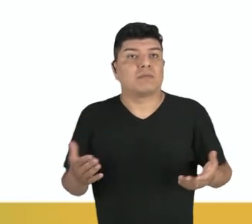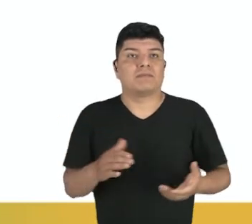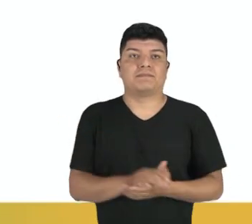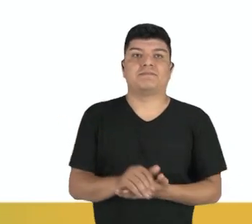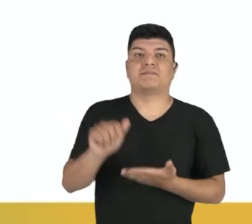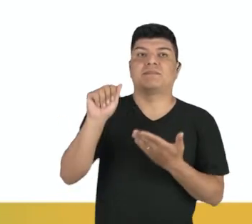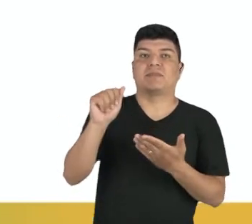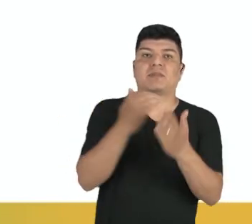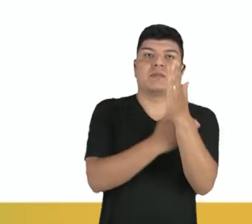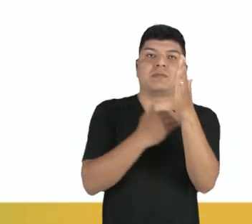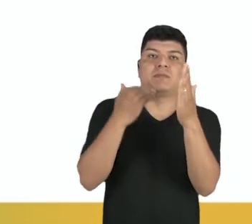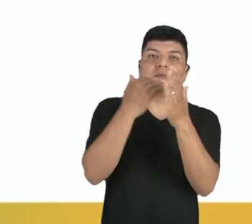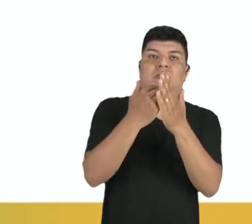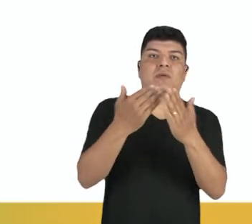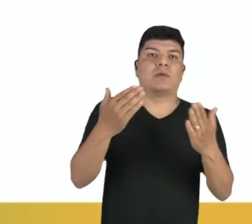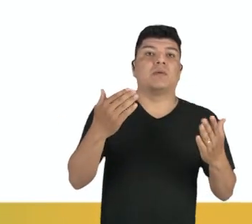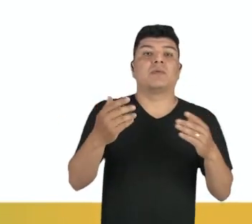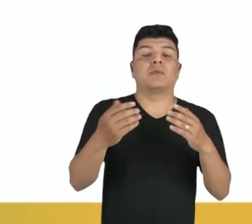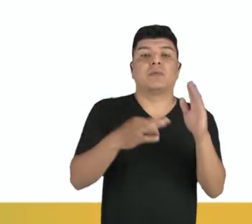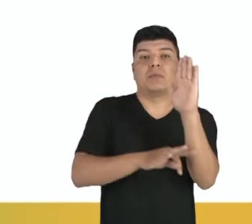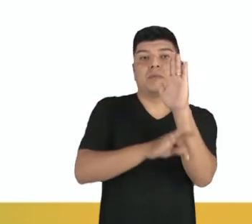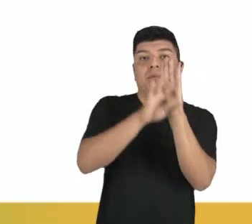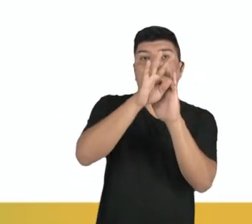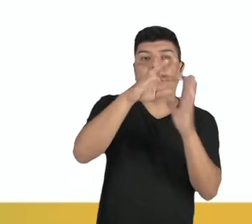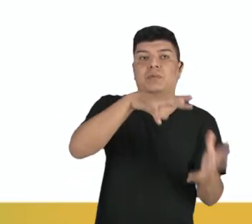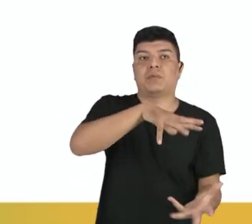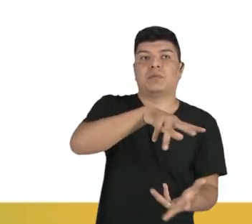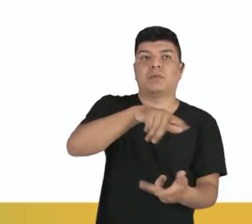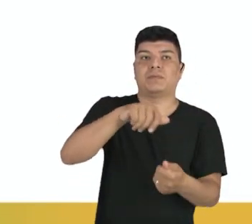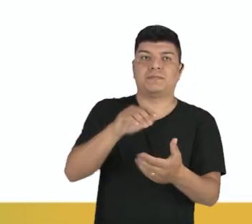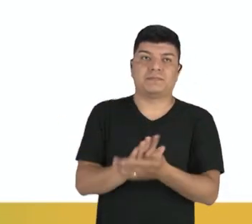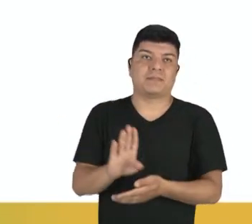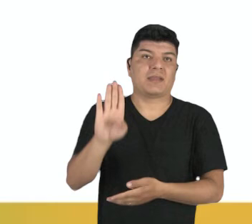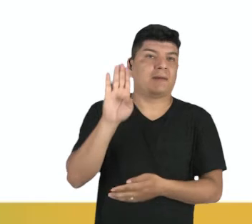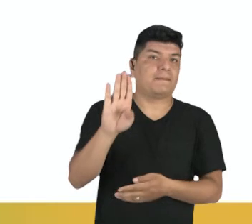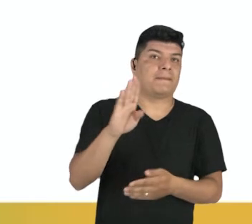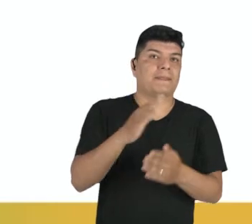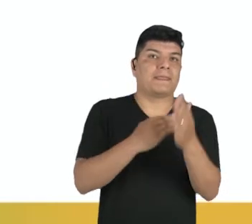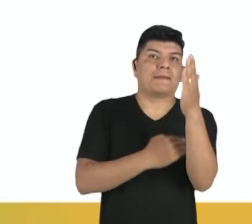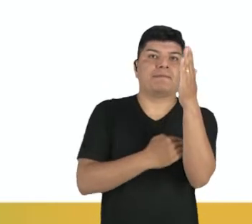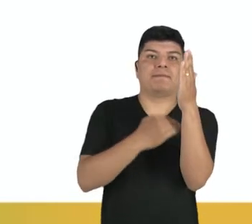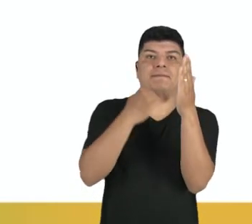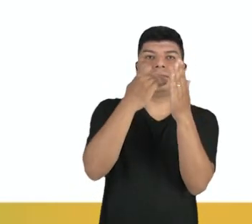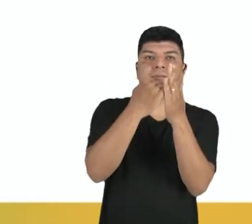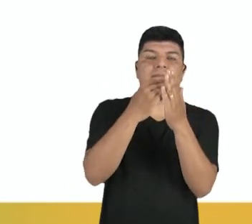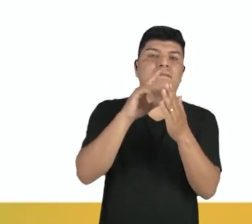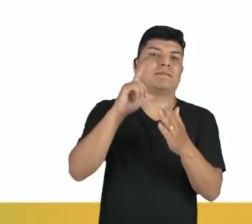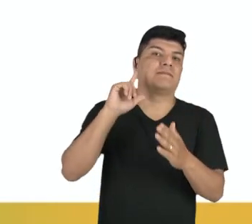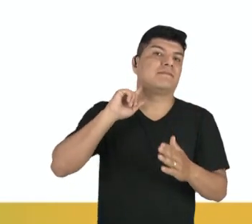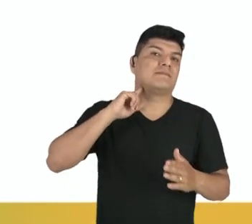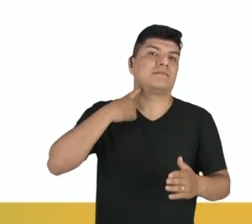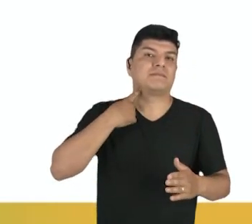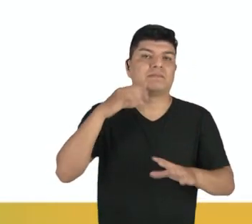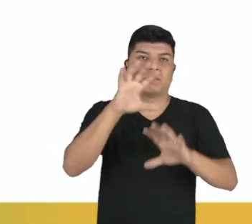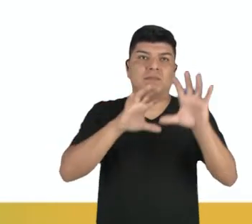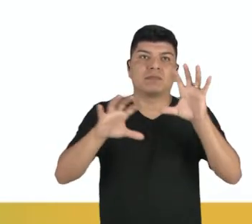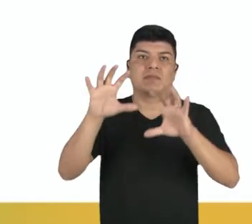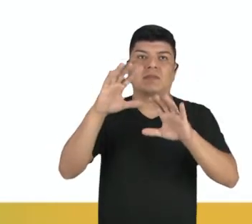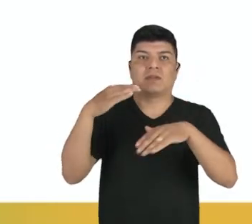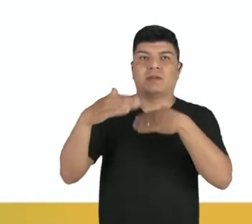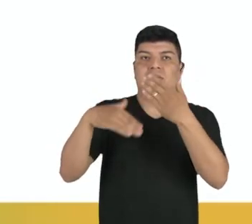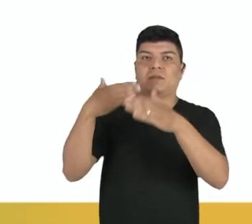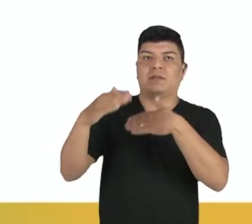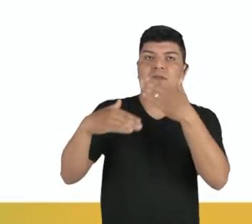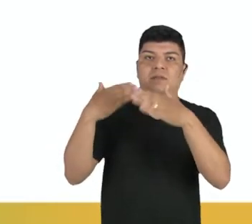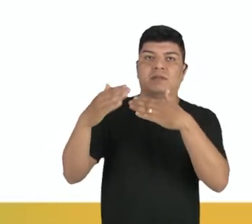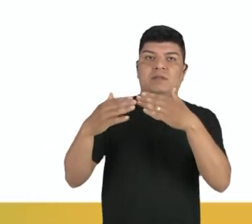aí? Letra A, aumento da temperatura terrestre. B, elevado nível de poluição. C, processo de